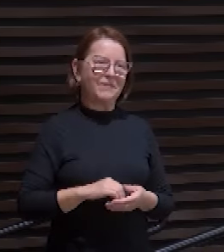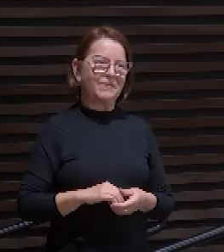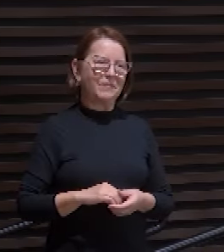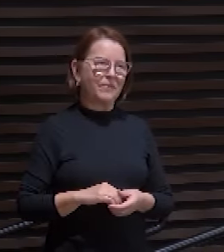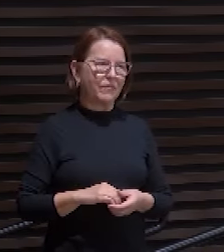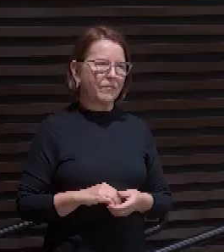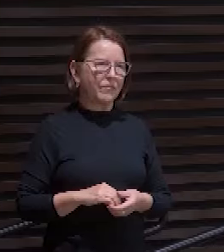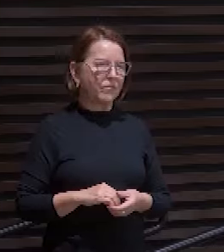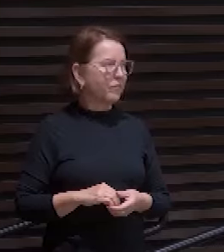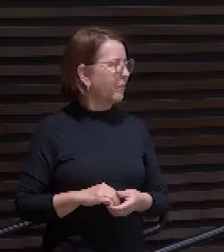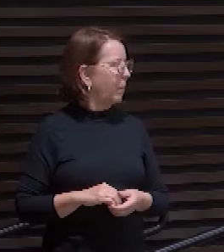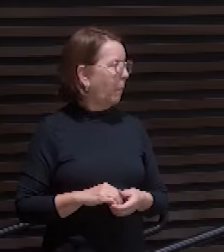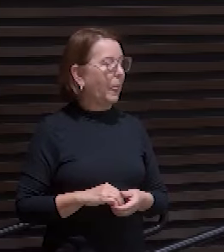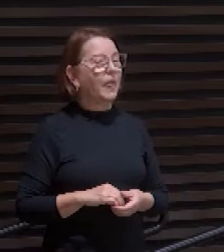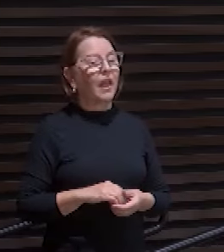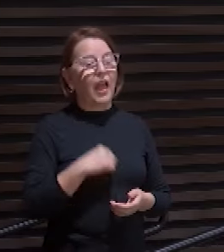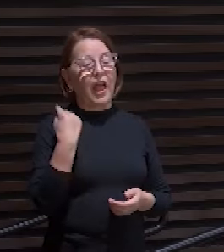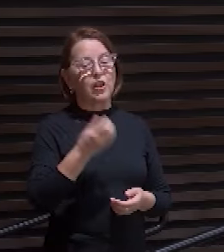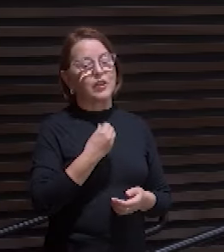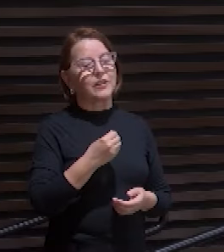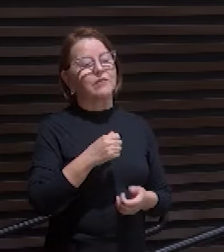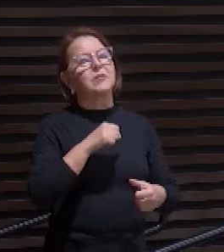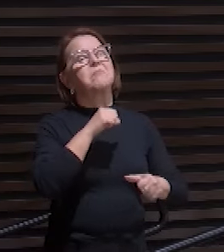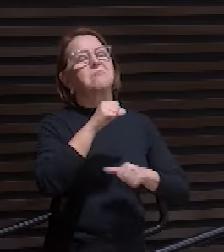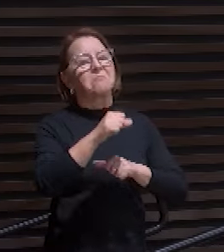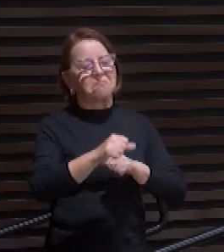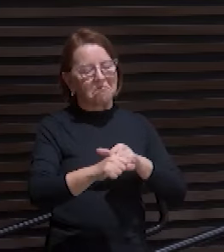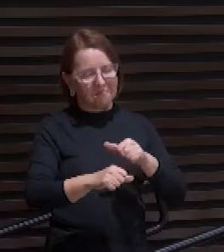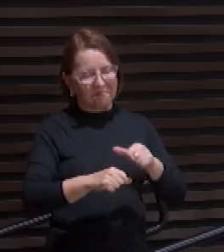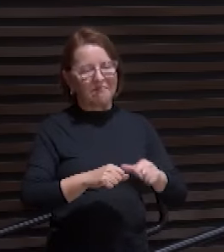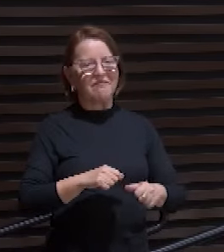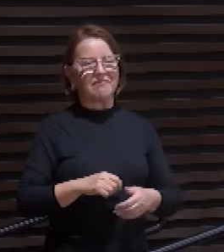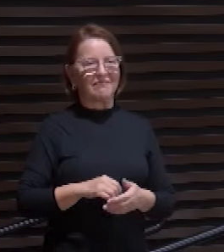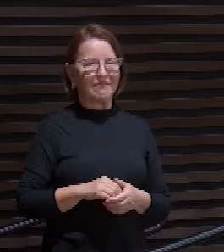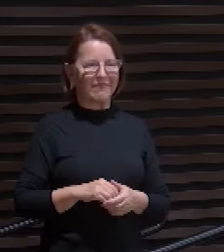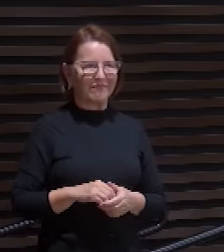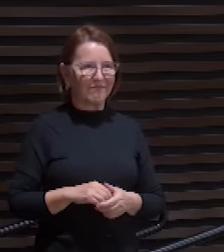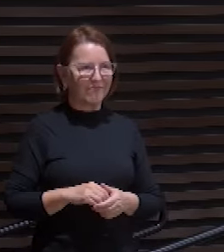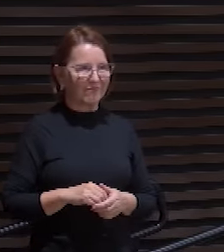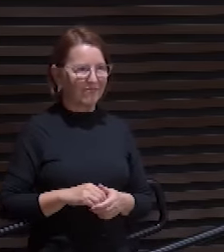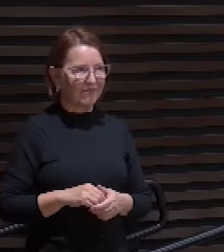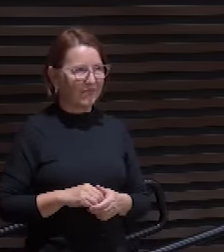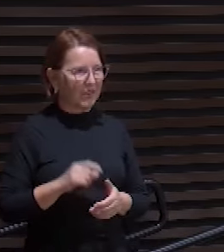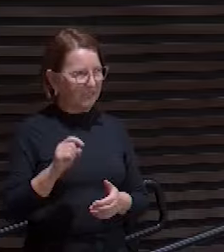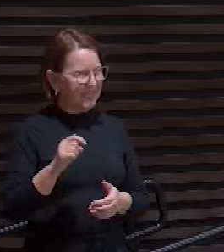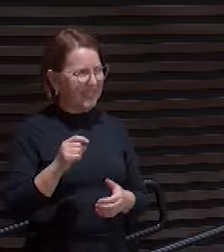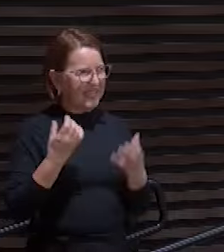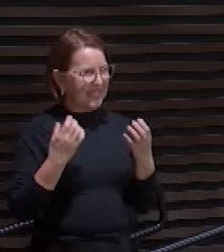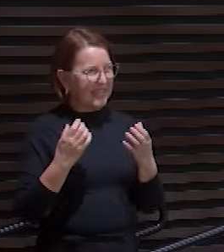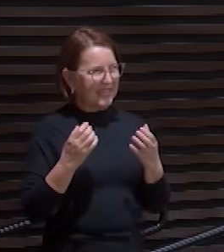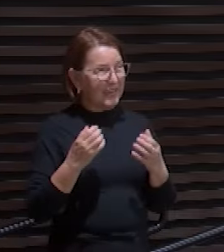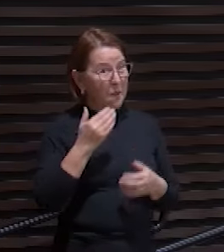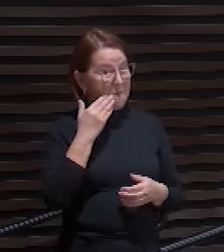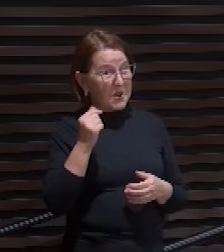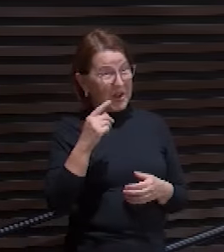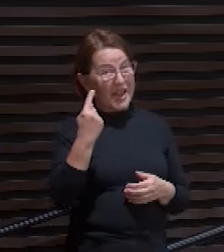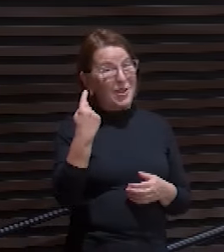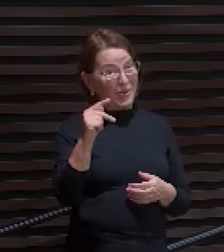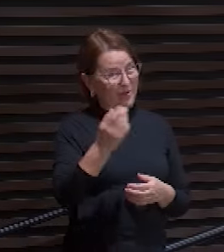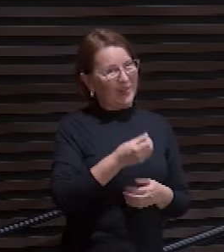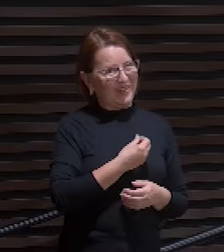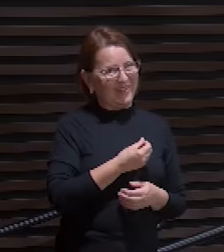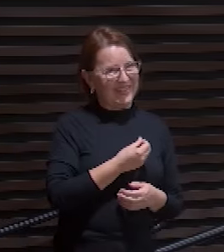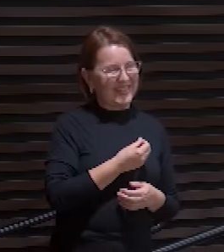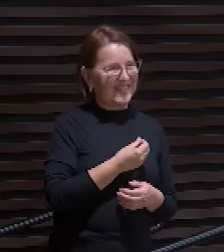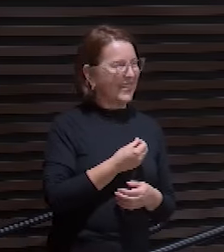Mas ia dar uma guinada na nossa vida, meus irmãos. Você quer dar uma melhorada na sua vida?